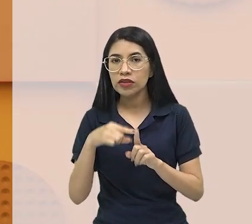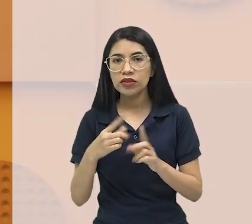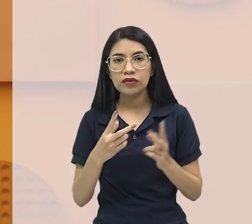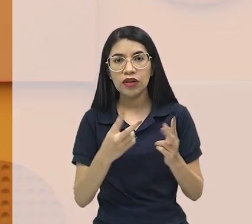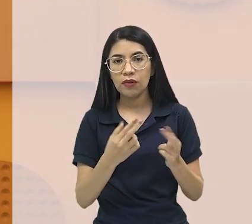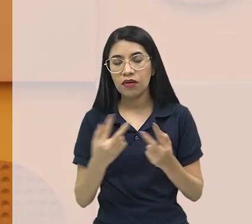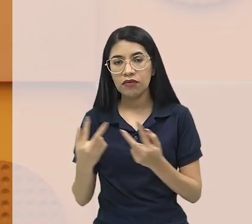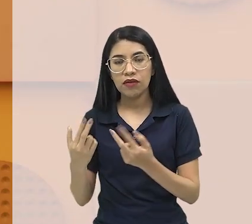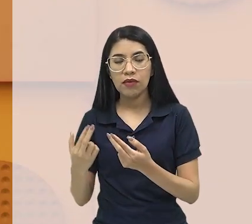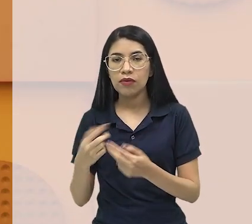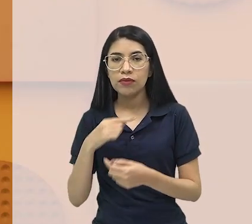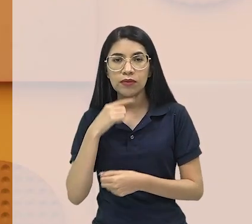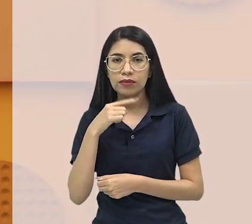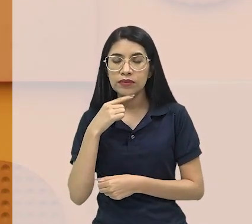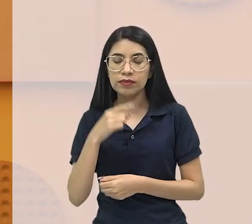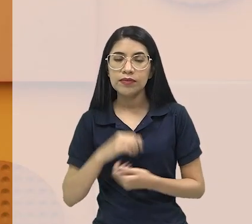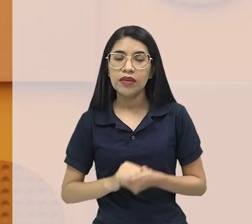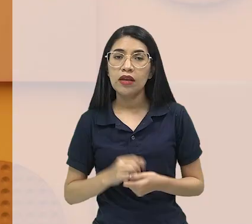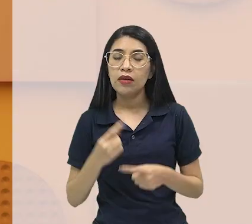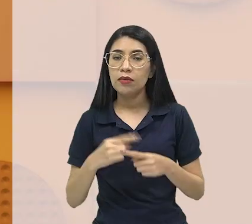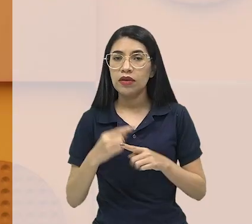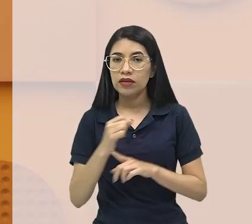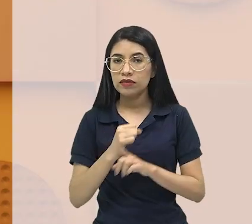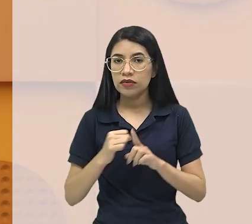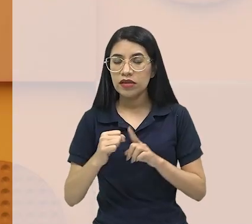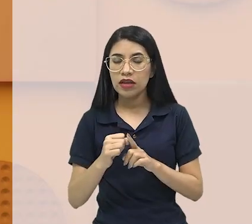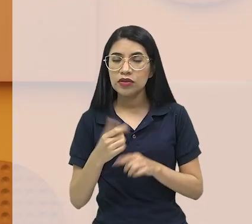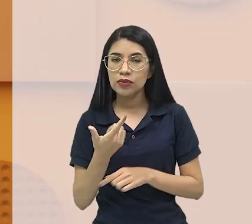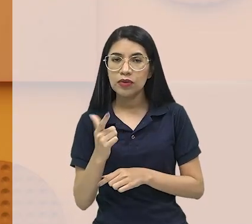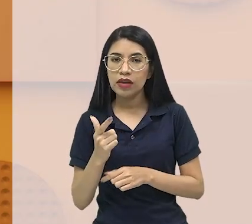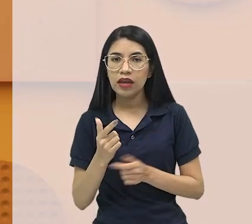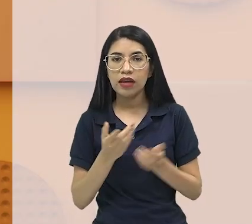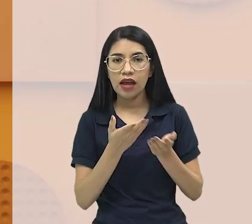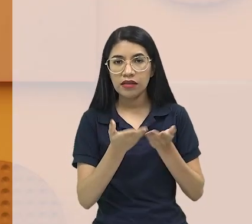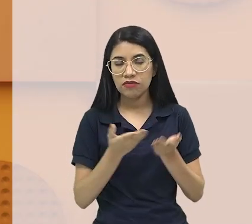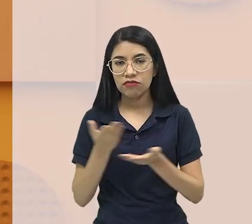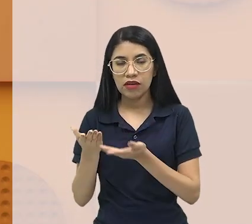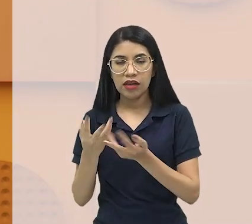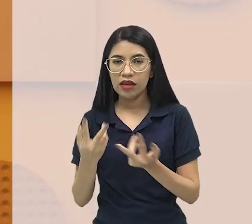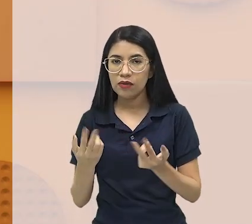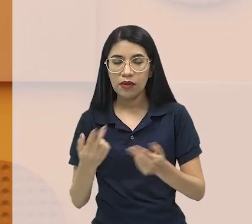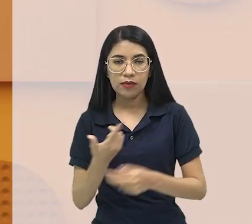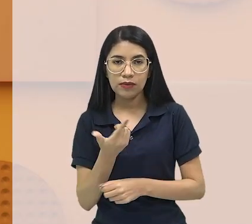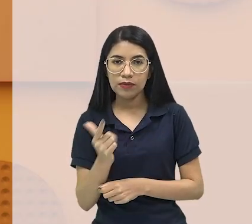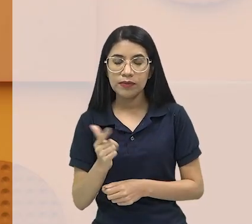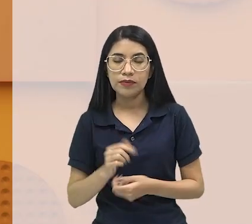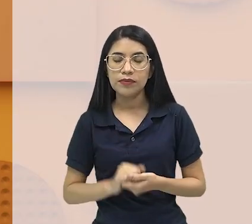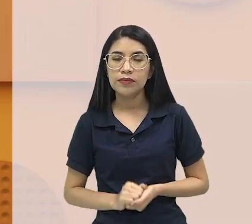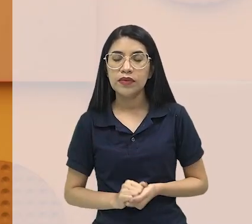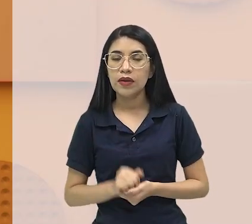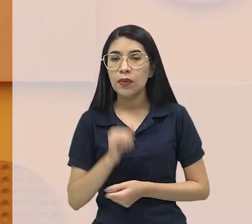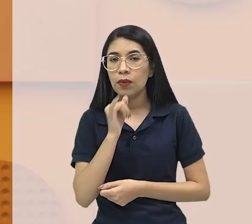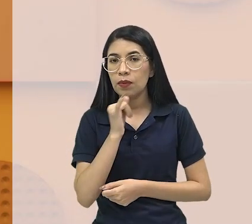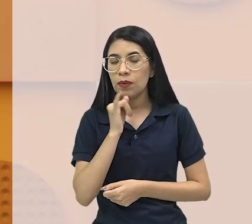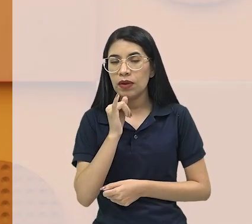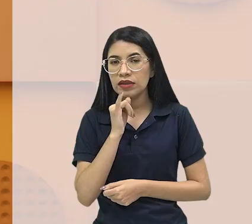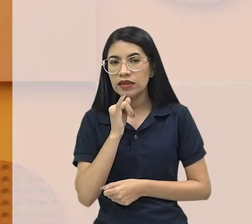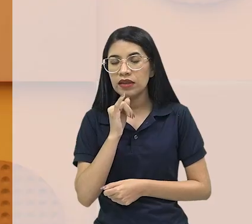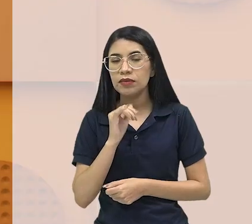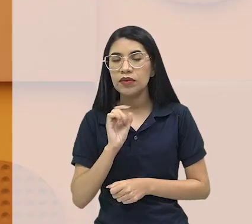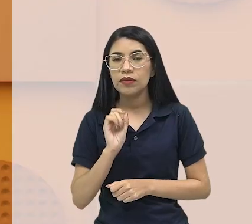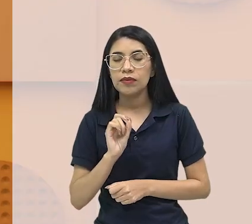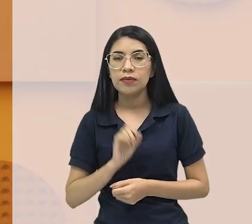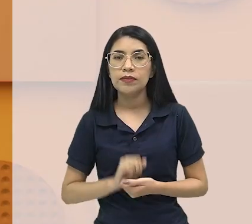tá? Ao mesmo tempo, porque a sociedade pode não fornecer, tá bom? Como, por exemplo, um exemplo bem